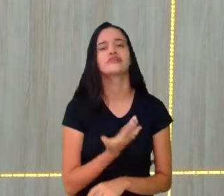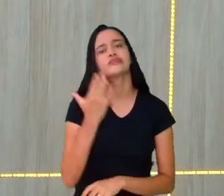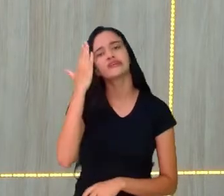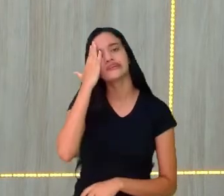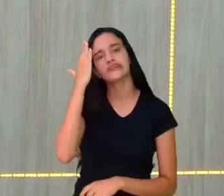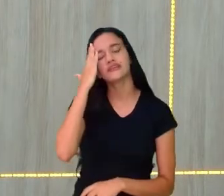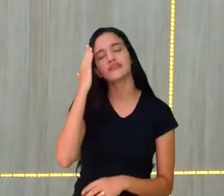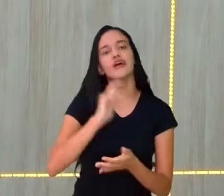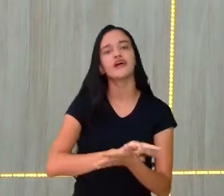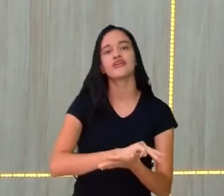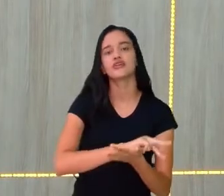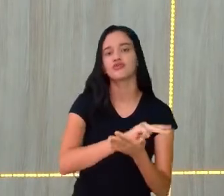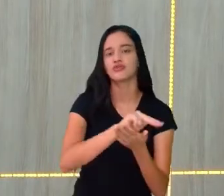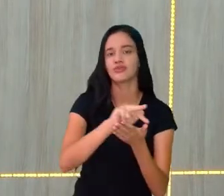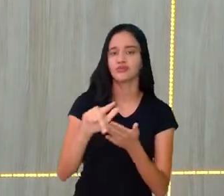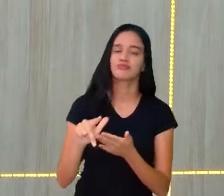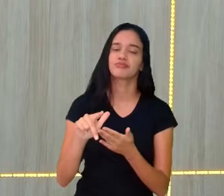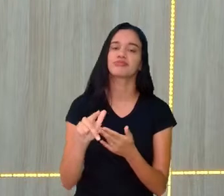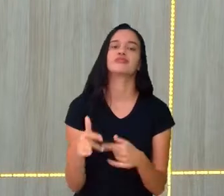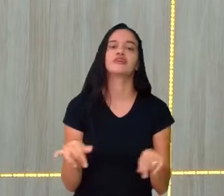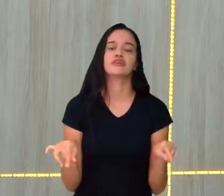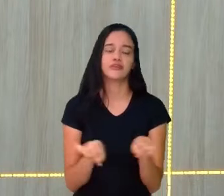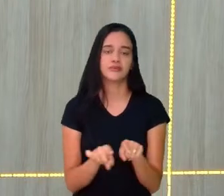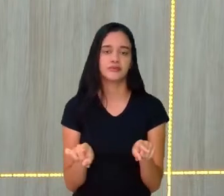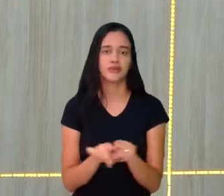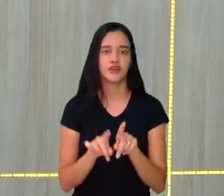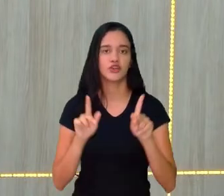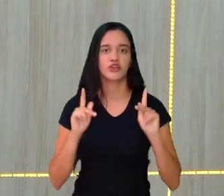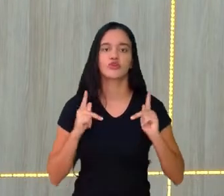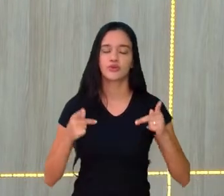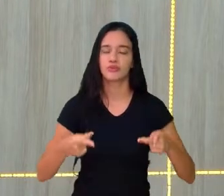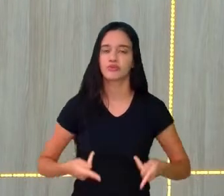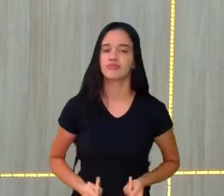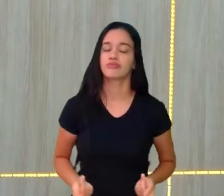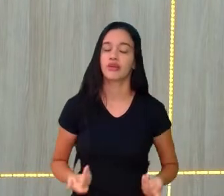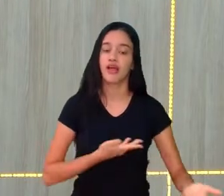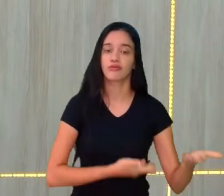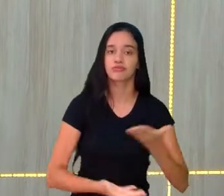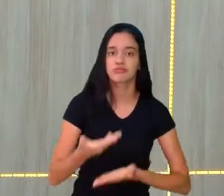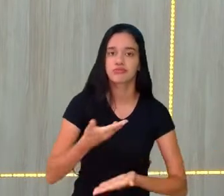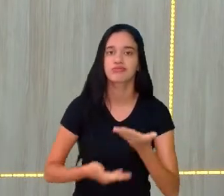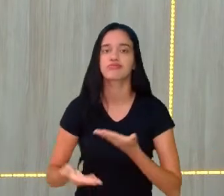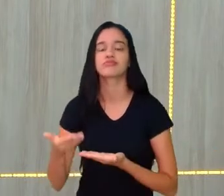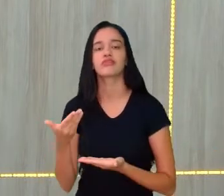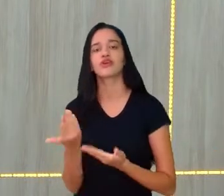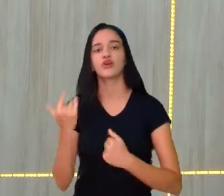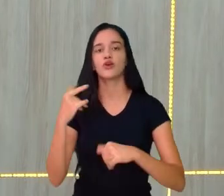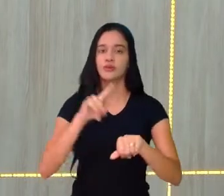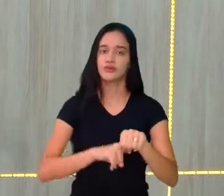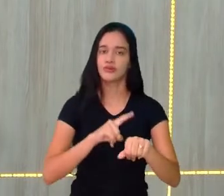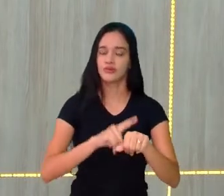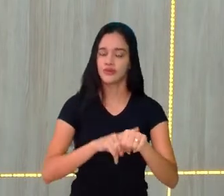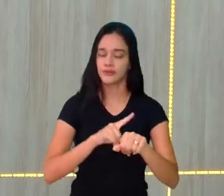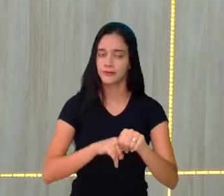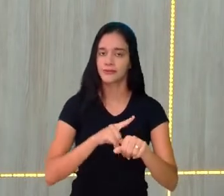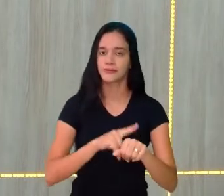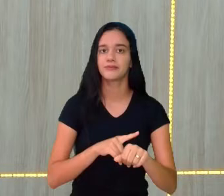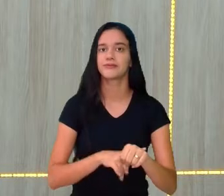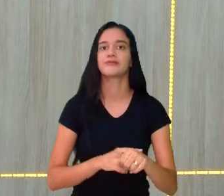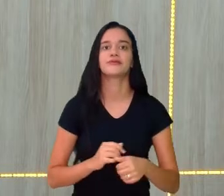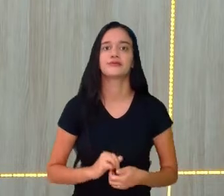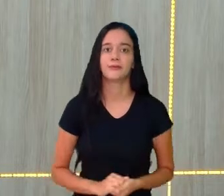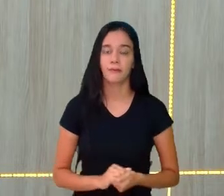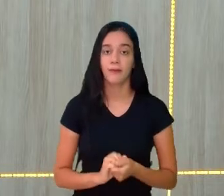as várias formas com as quais os seres humanos se relacionaram com o tempo ao longo do